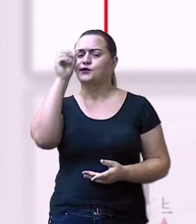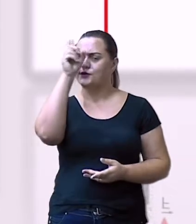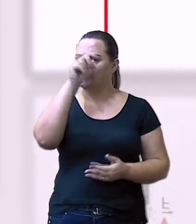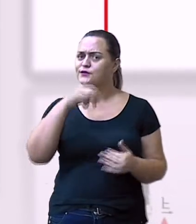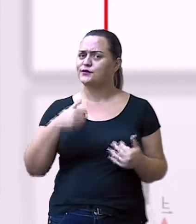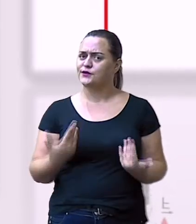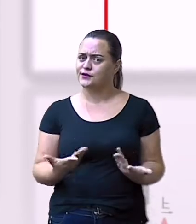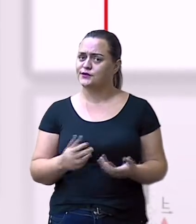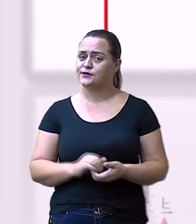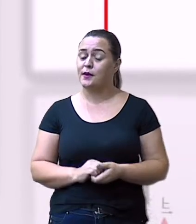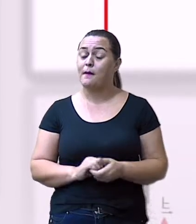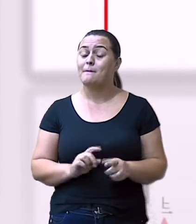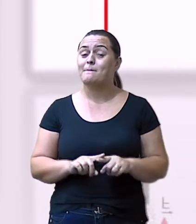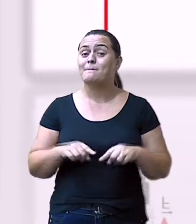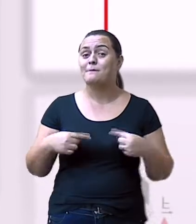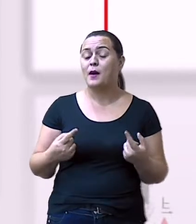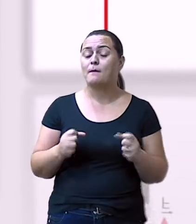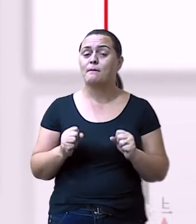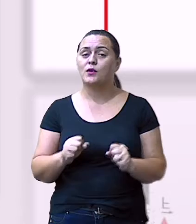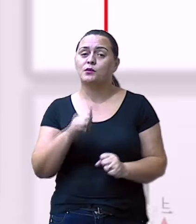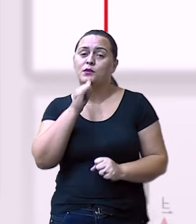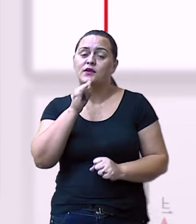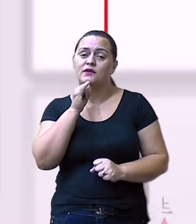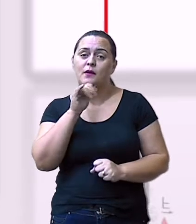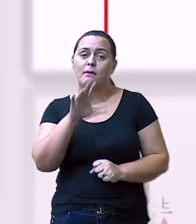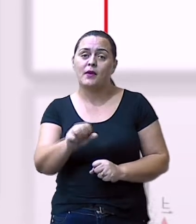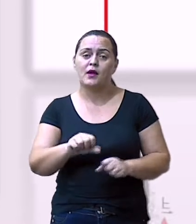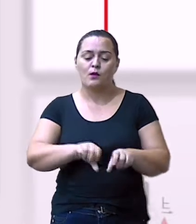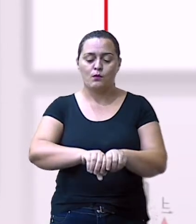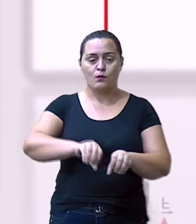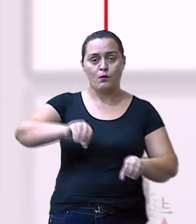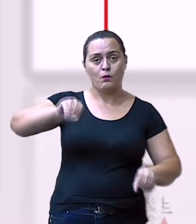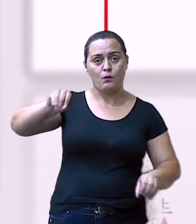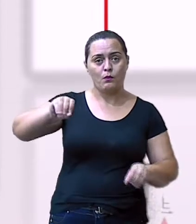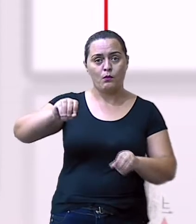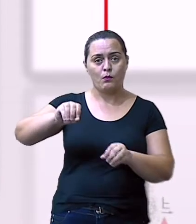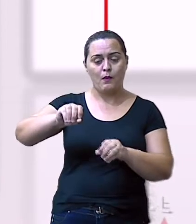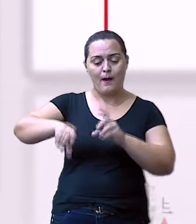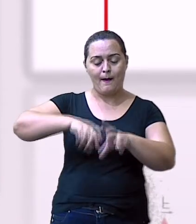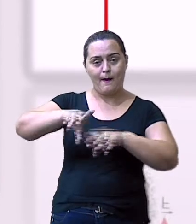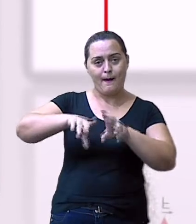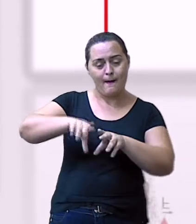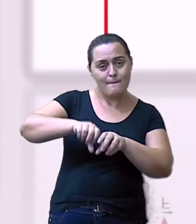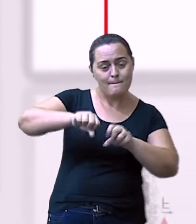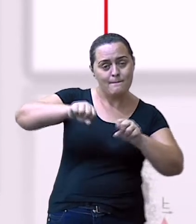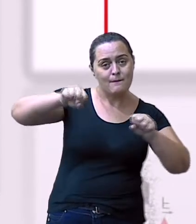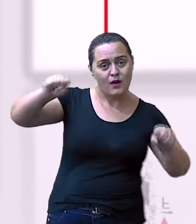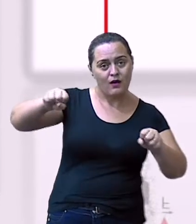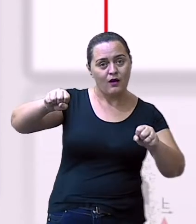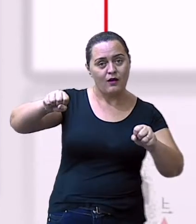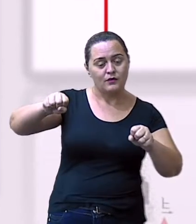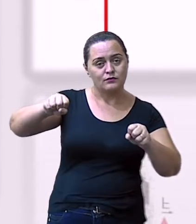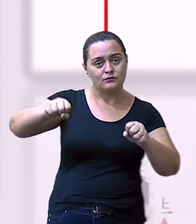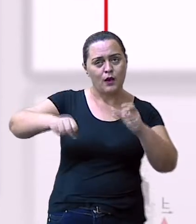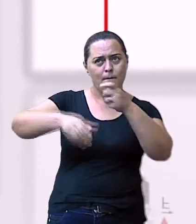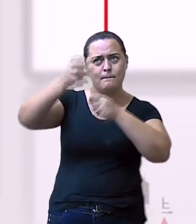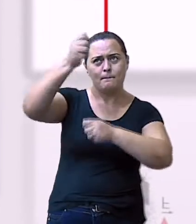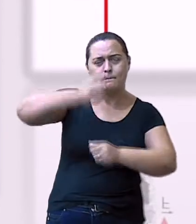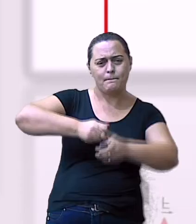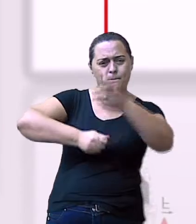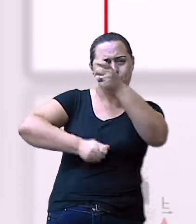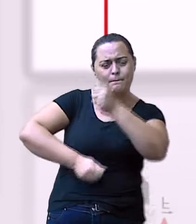usando apenas uma corda ou empregando uma corda que passe por uma polia fixa,